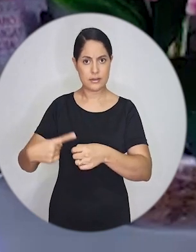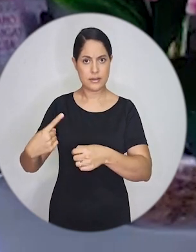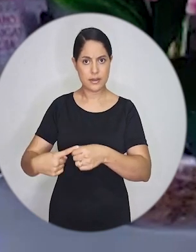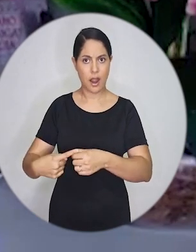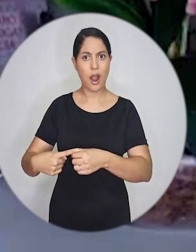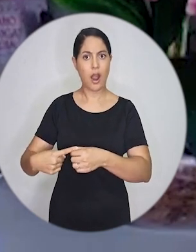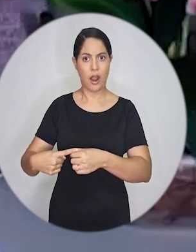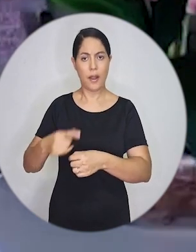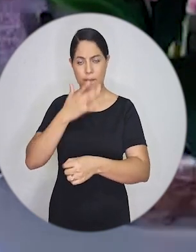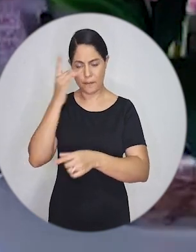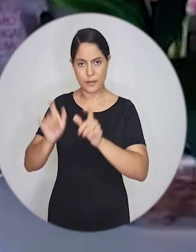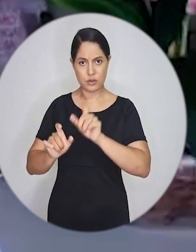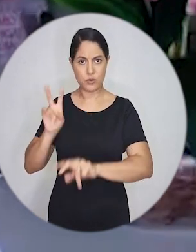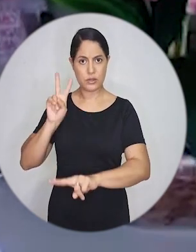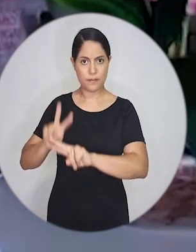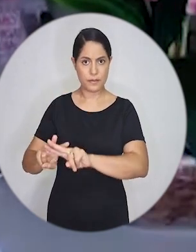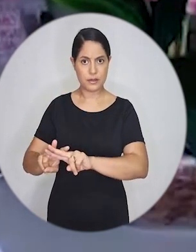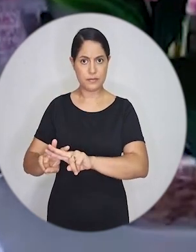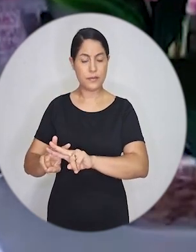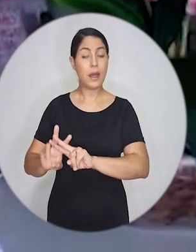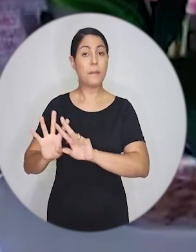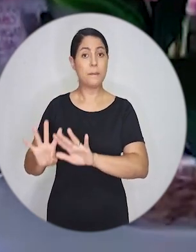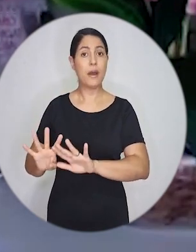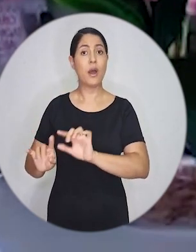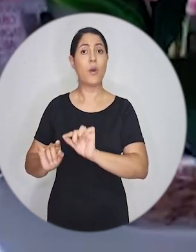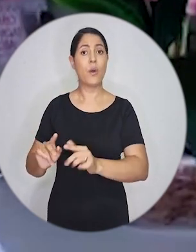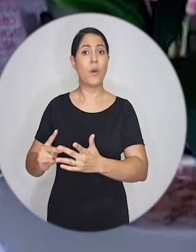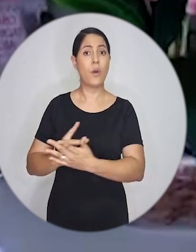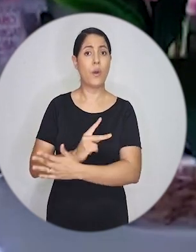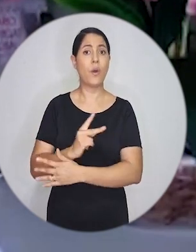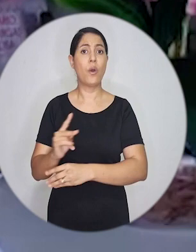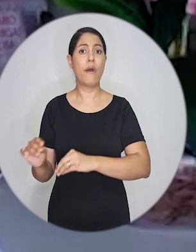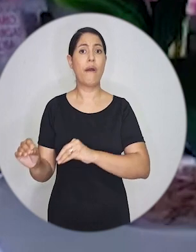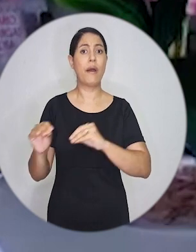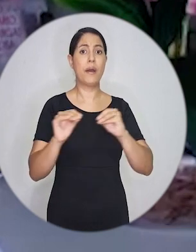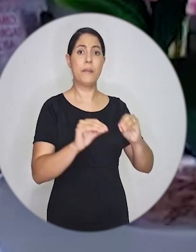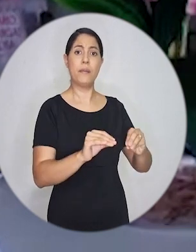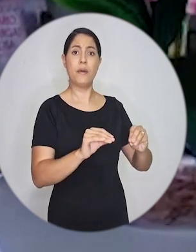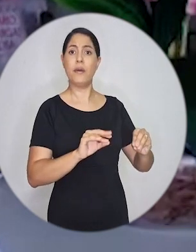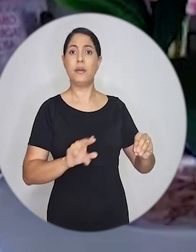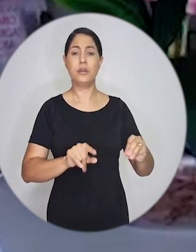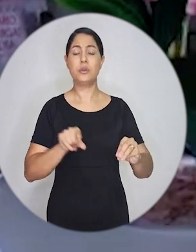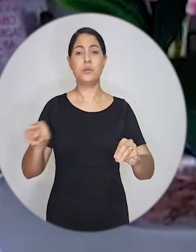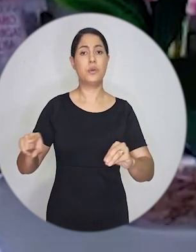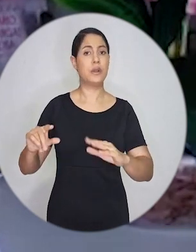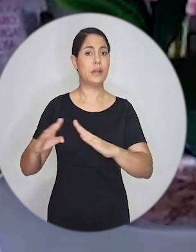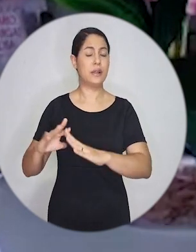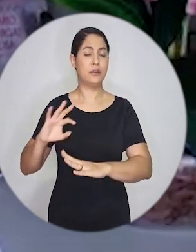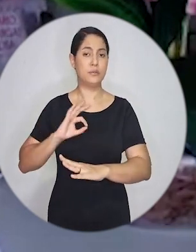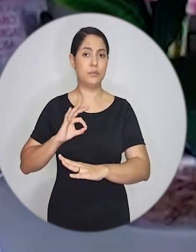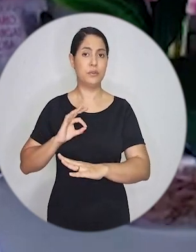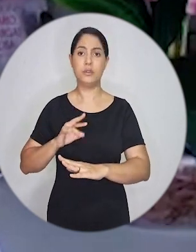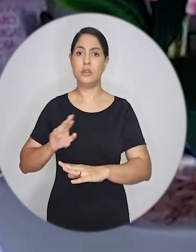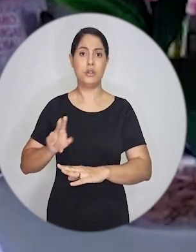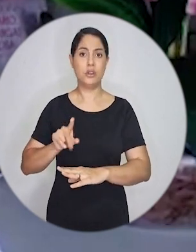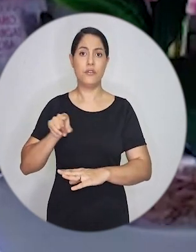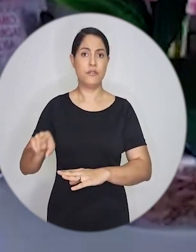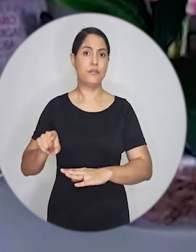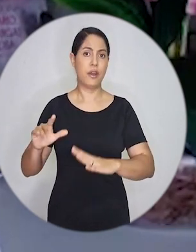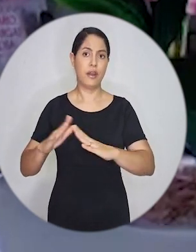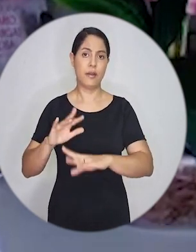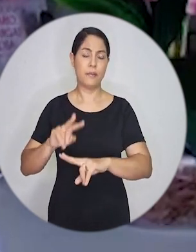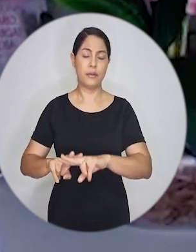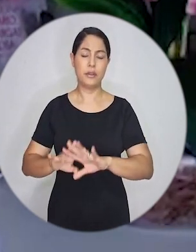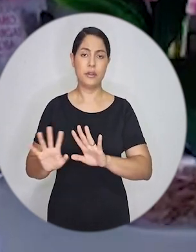são presos em flagrante delitos ou mandato de prisão e são encaminhados por um núcleo onde eles não ficam em delegacias de polícia e não